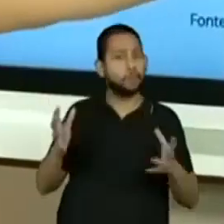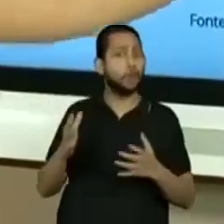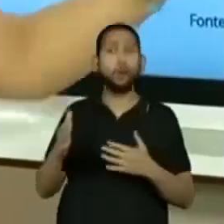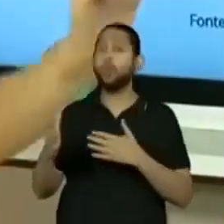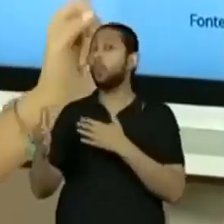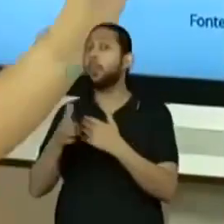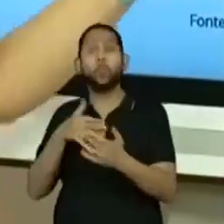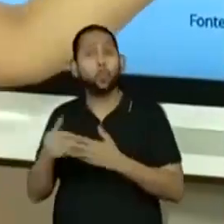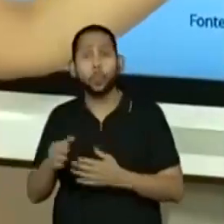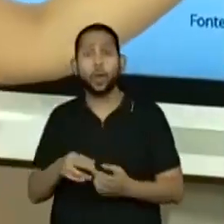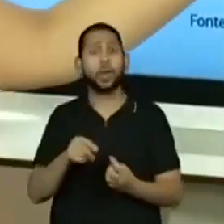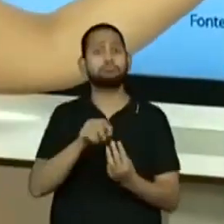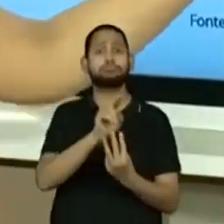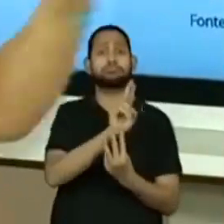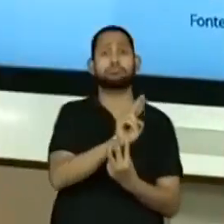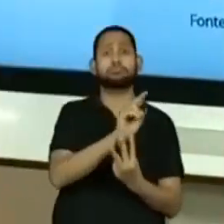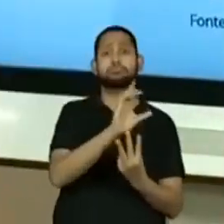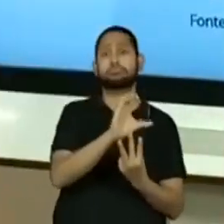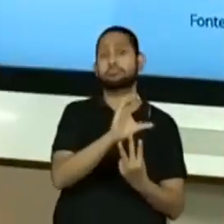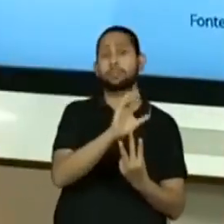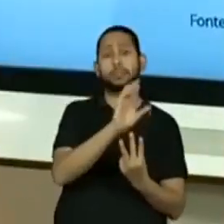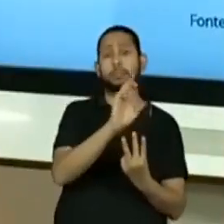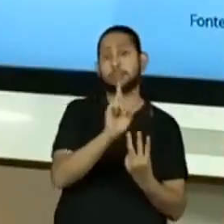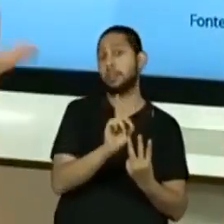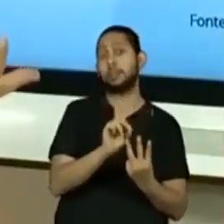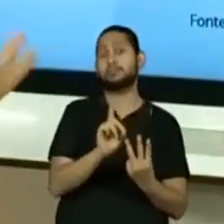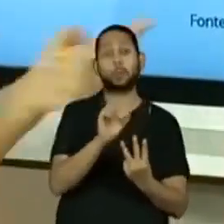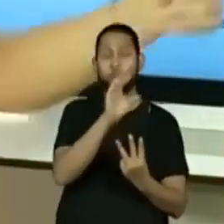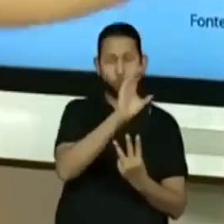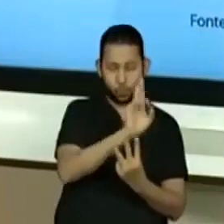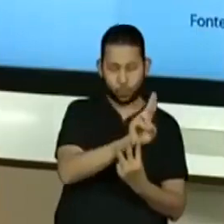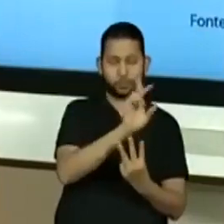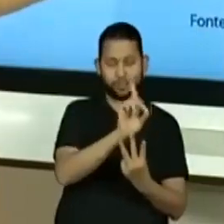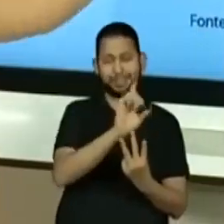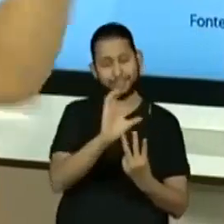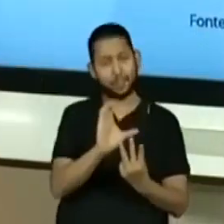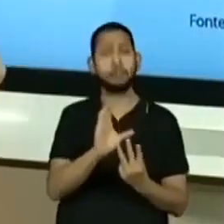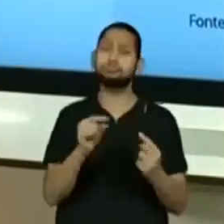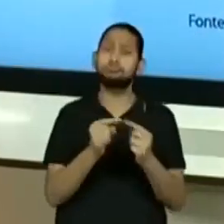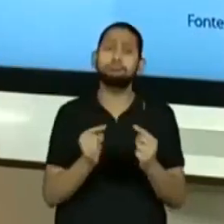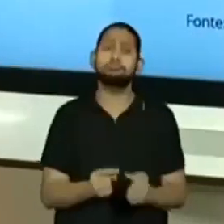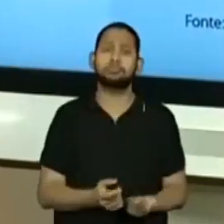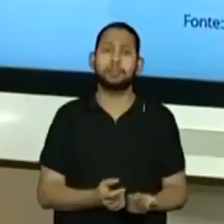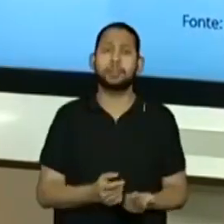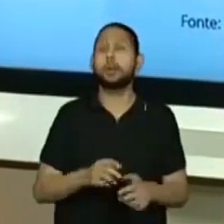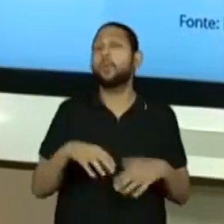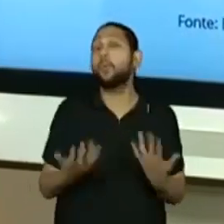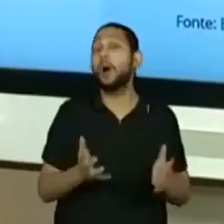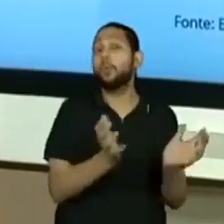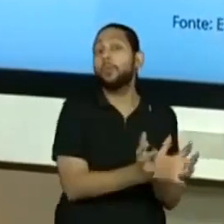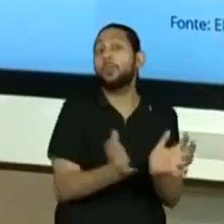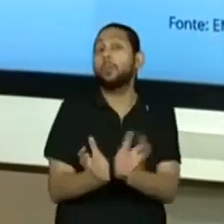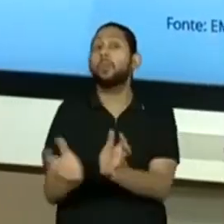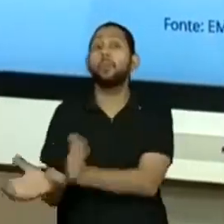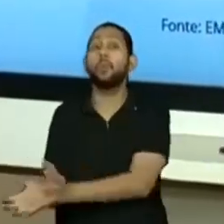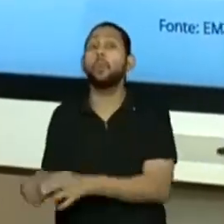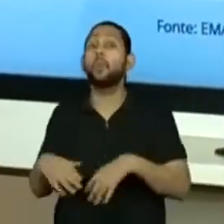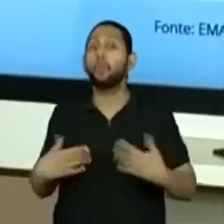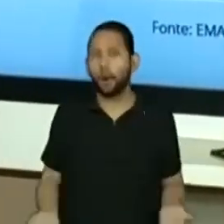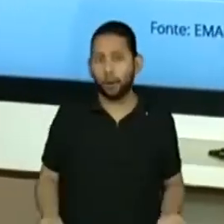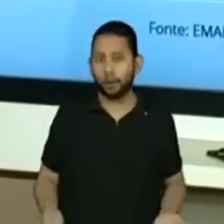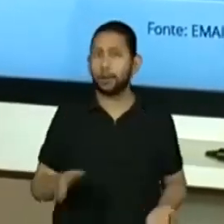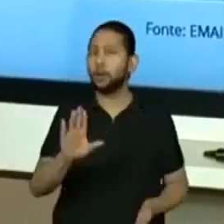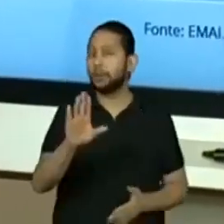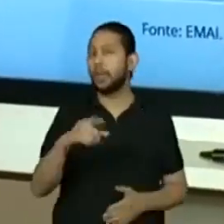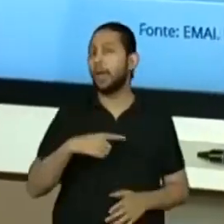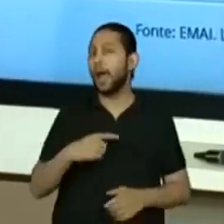qualquer dezena, em qualquer centena. O que vai mudar é a classe que esses algarismos ocupam. Tem uma exceção,